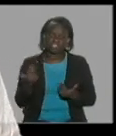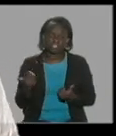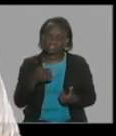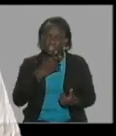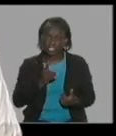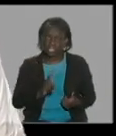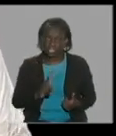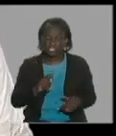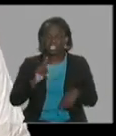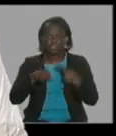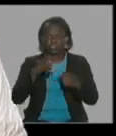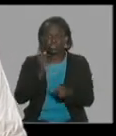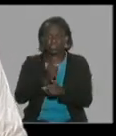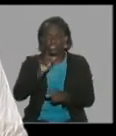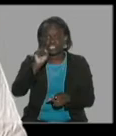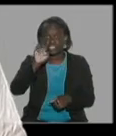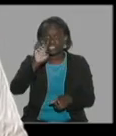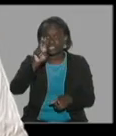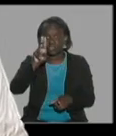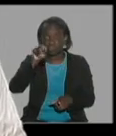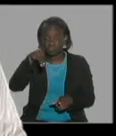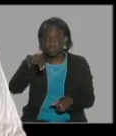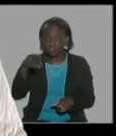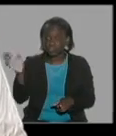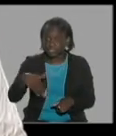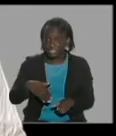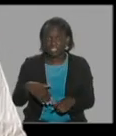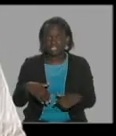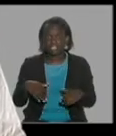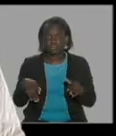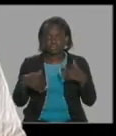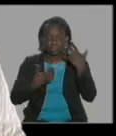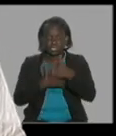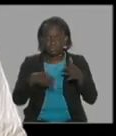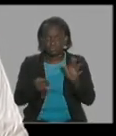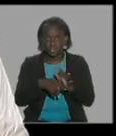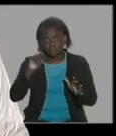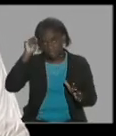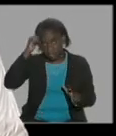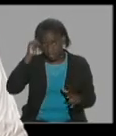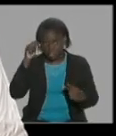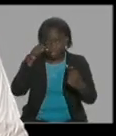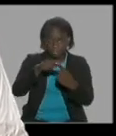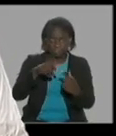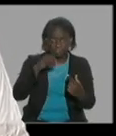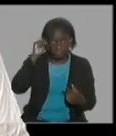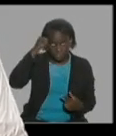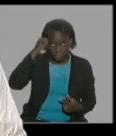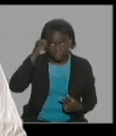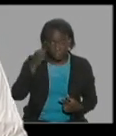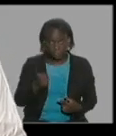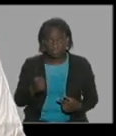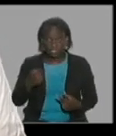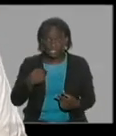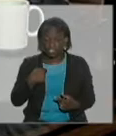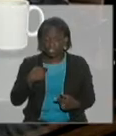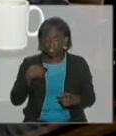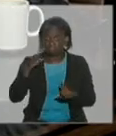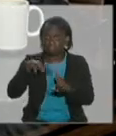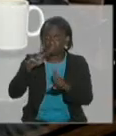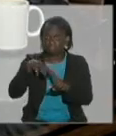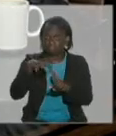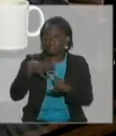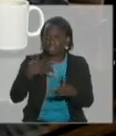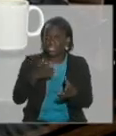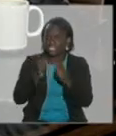também não conhecia. Quando eu descobri que o Sheun ia vir pro Back to Black pela primeira vez, eu,